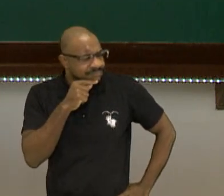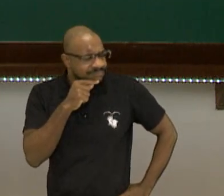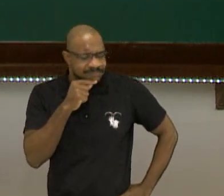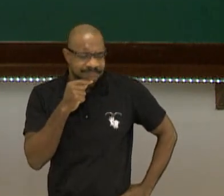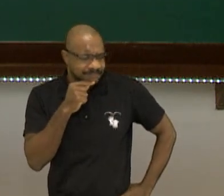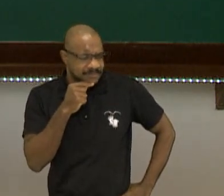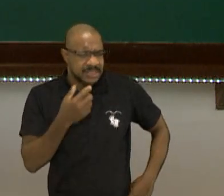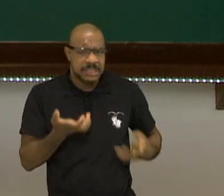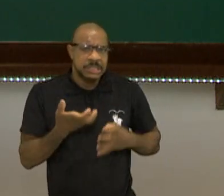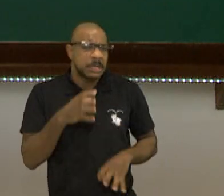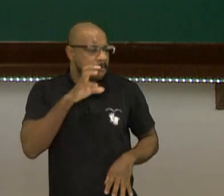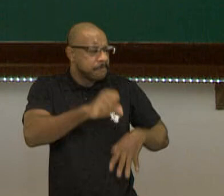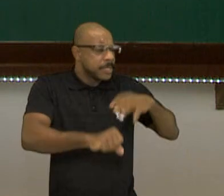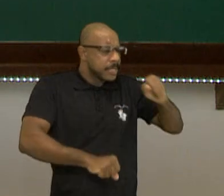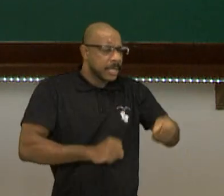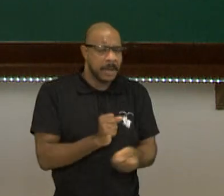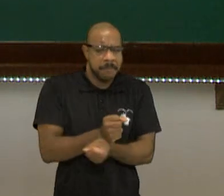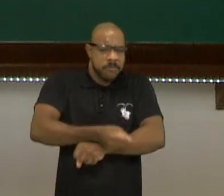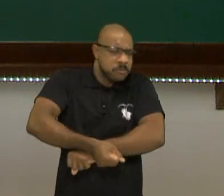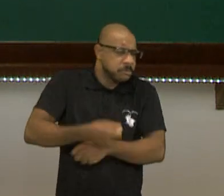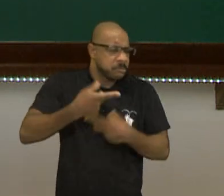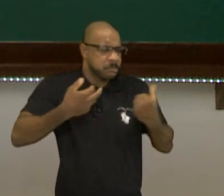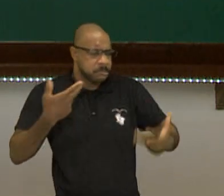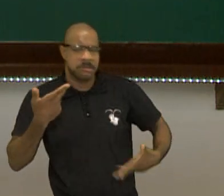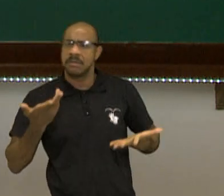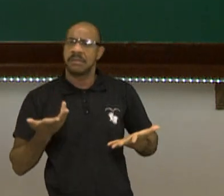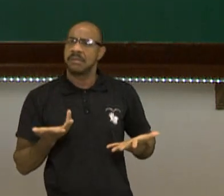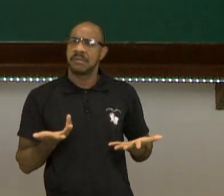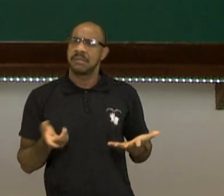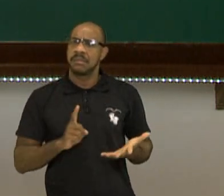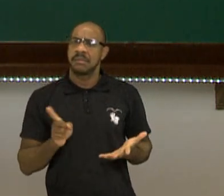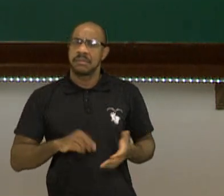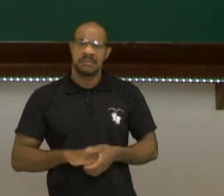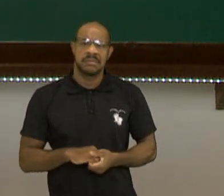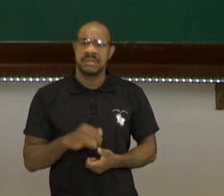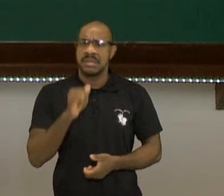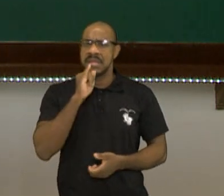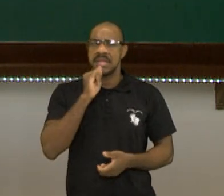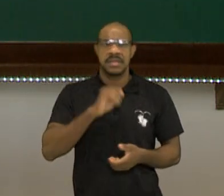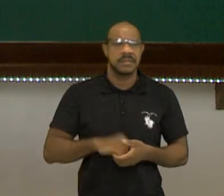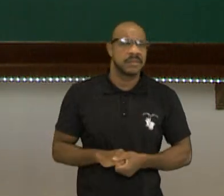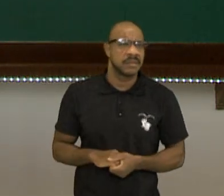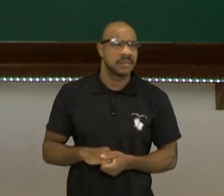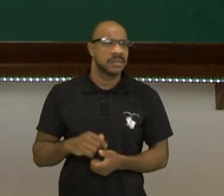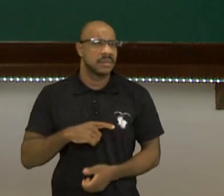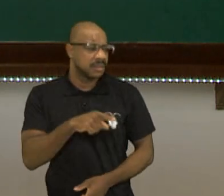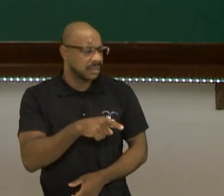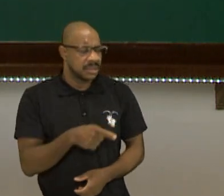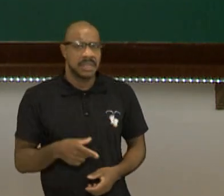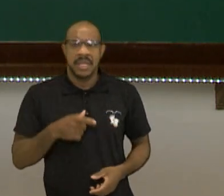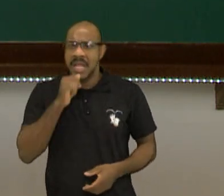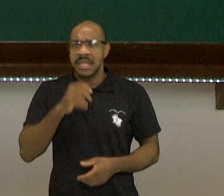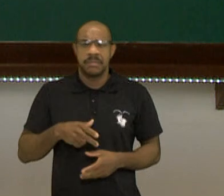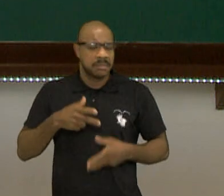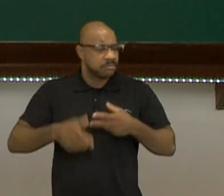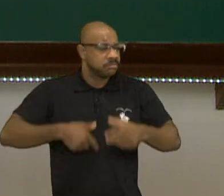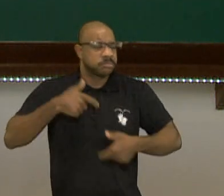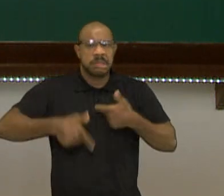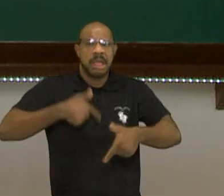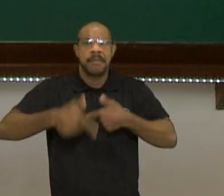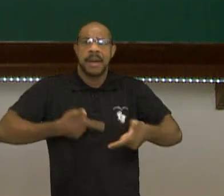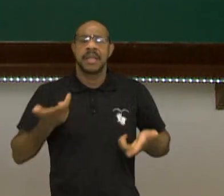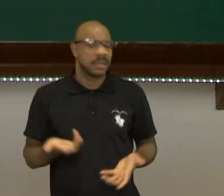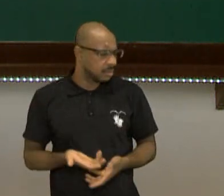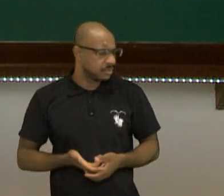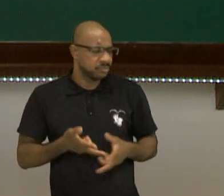impuseram um modo cultural europeu, como, por exemplo, a questão da exploração do trabalho, o trabalho